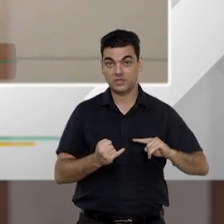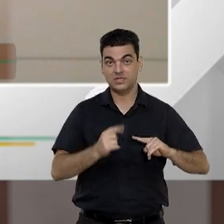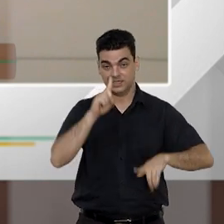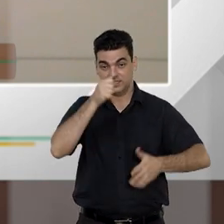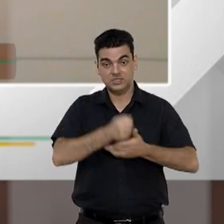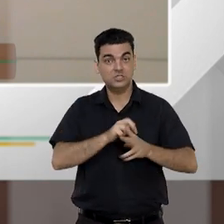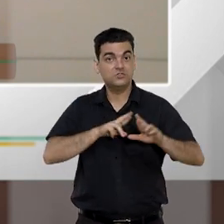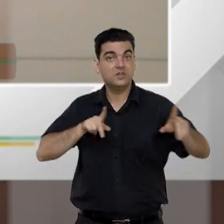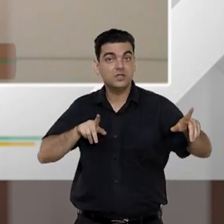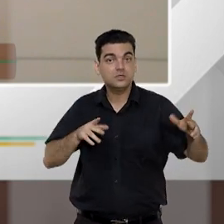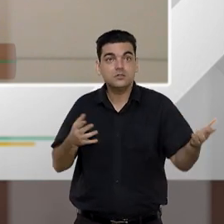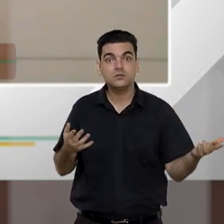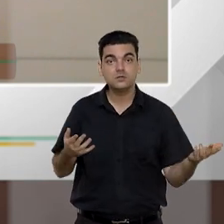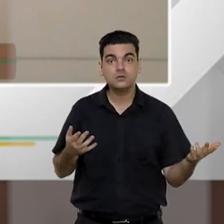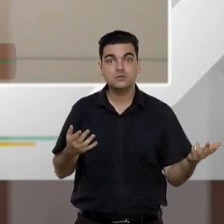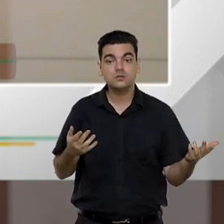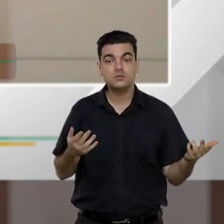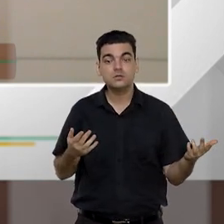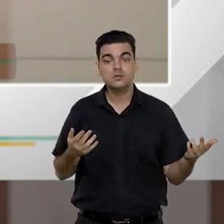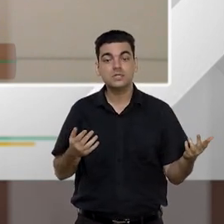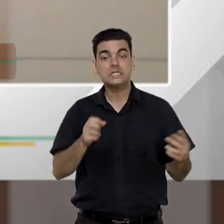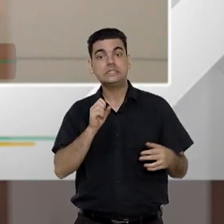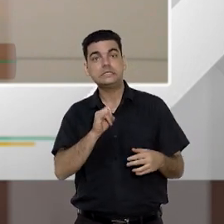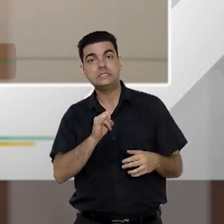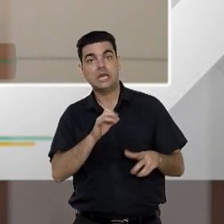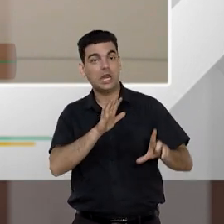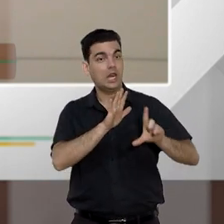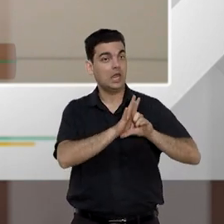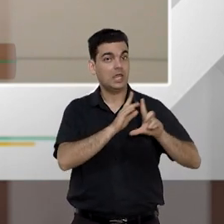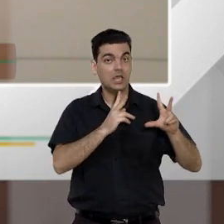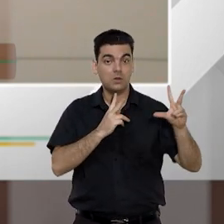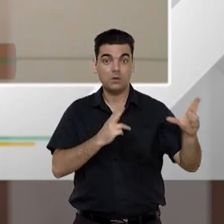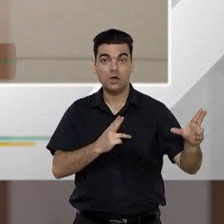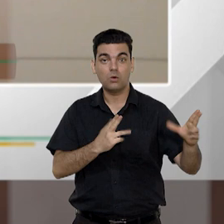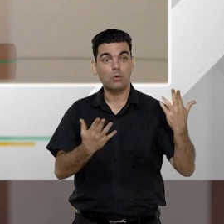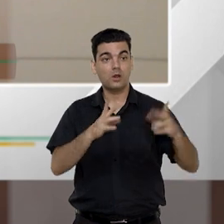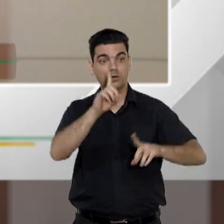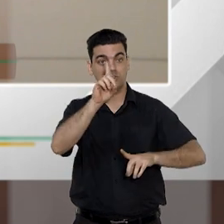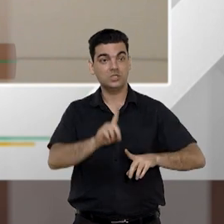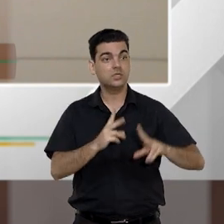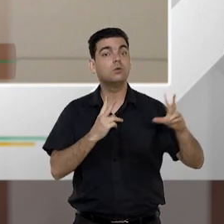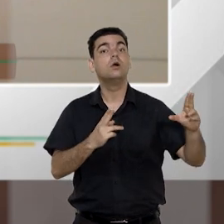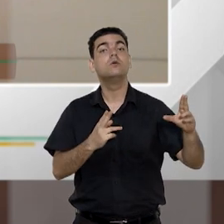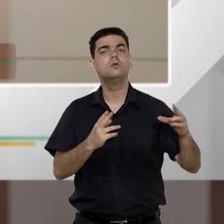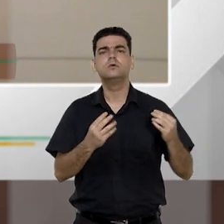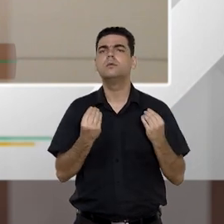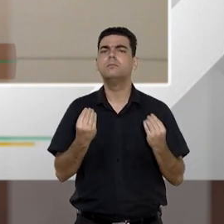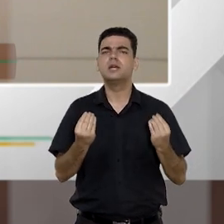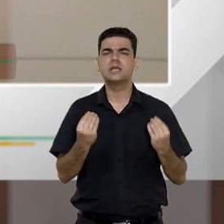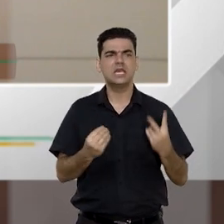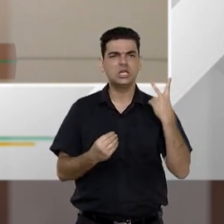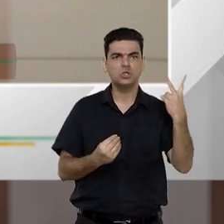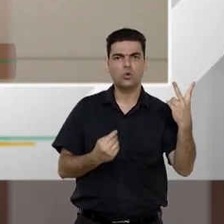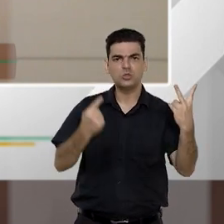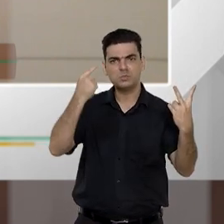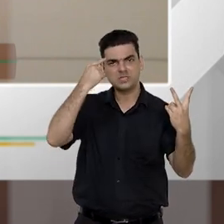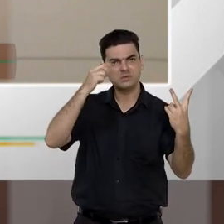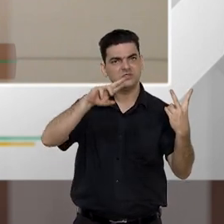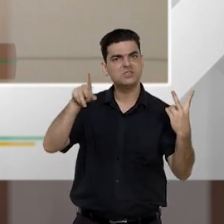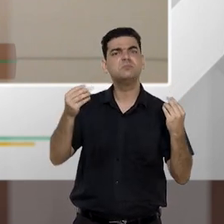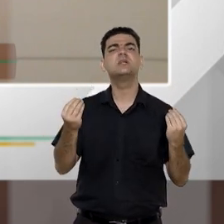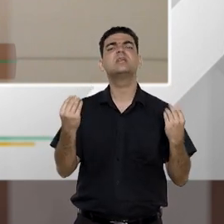nos demais juízos, interpretando de outro. Afinal, não faz sentido. Se é a mesma lei, se é a mesma questão de direito, por que